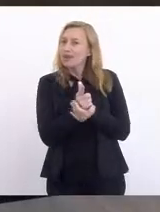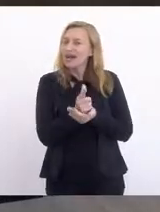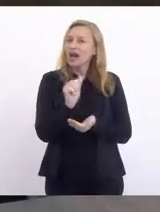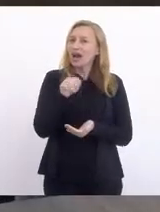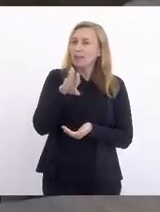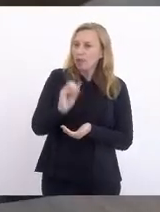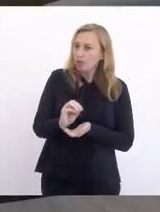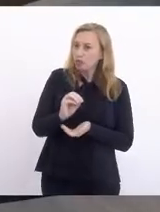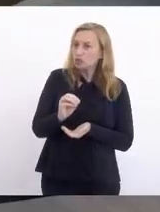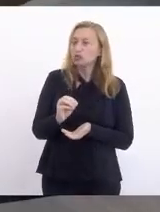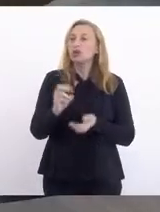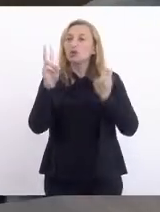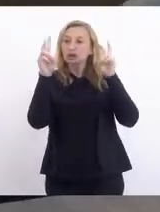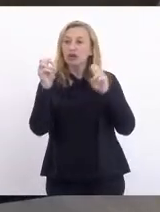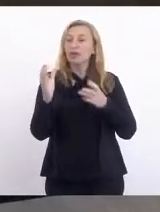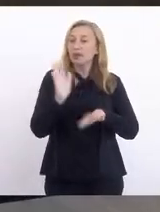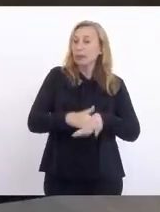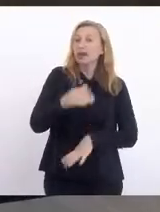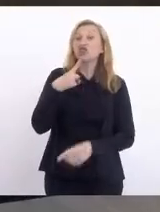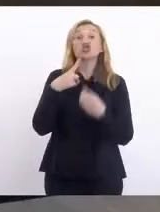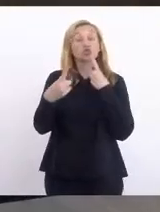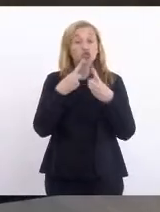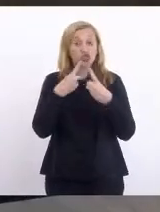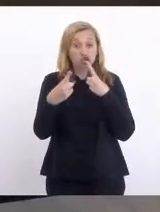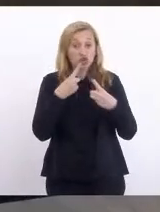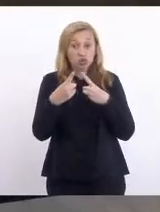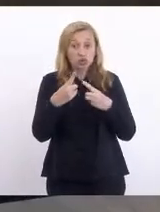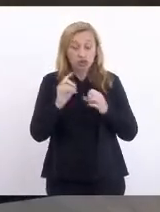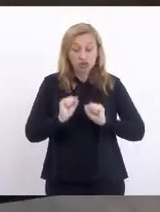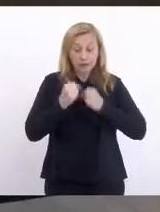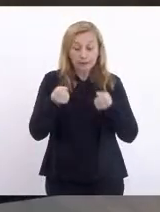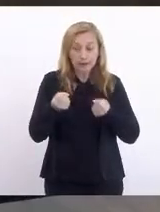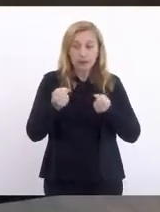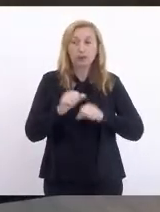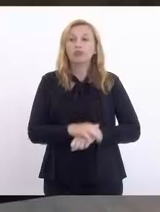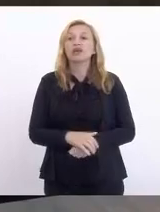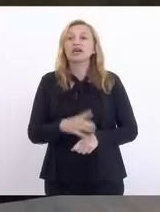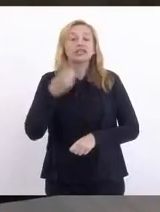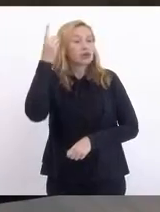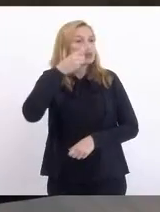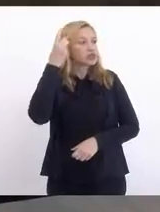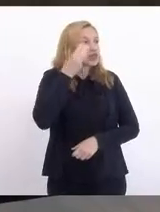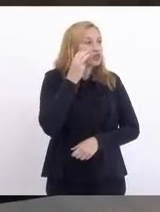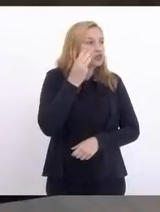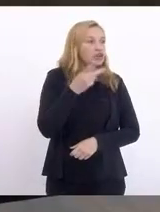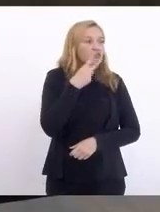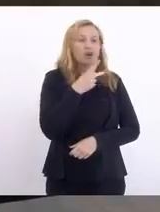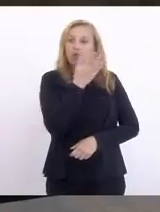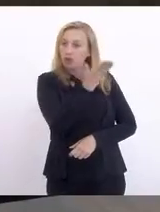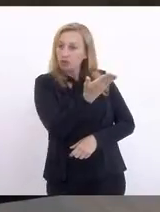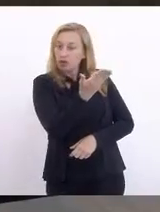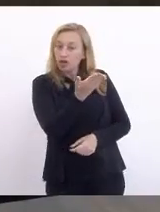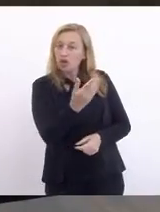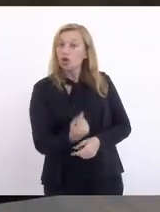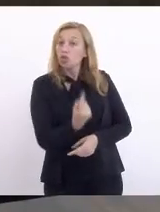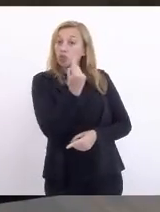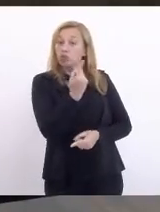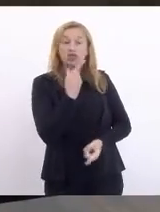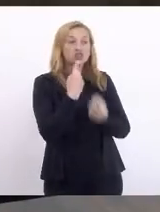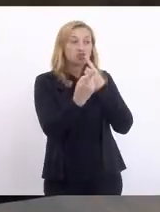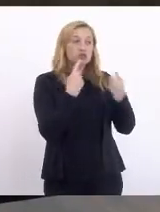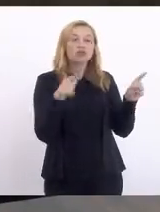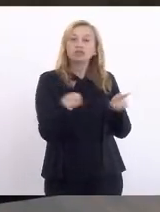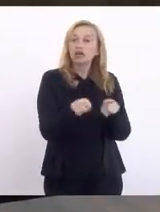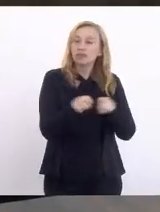pagar uma Bom no foi um dos temas que a gente mais de bateu e mais defendeu o deputado waldeck trás agora um da estudante funções que eles também